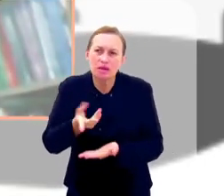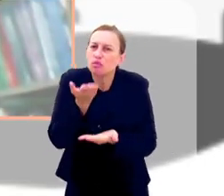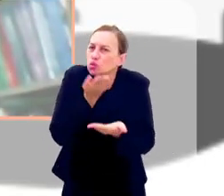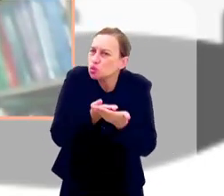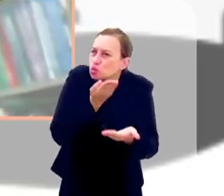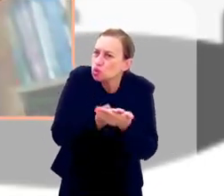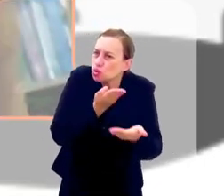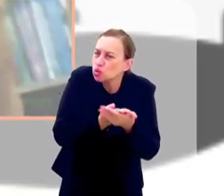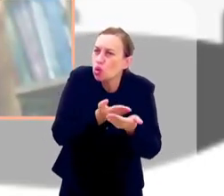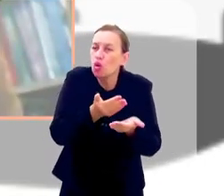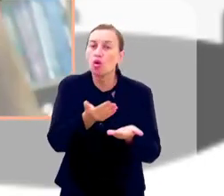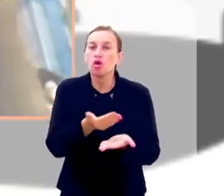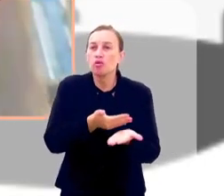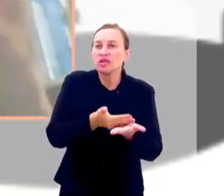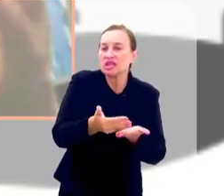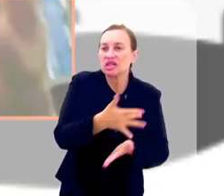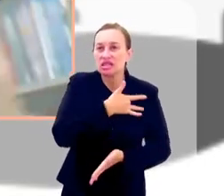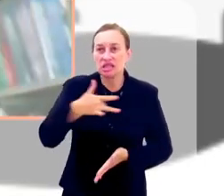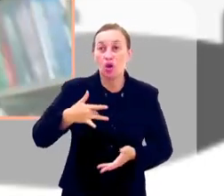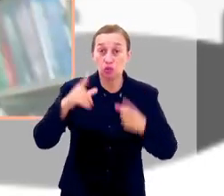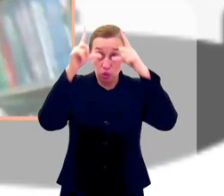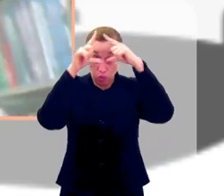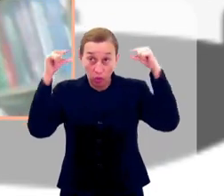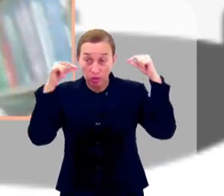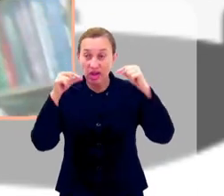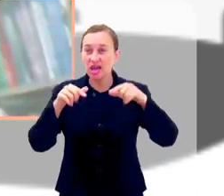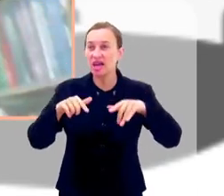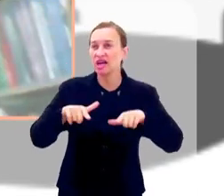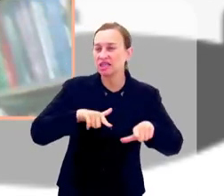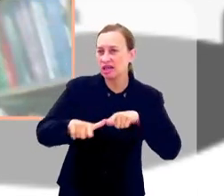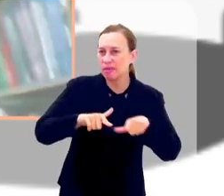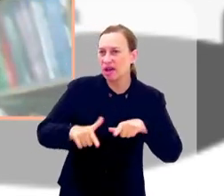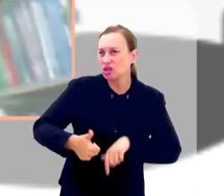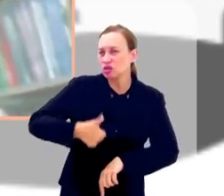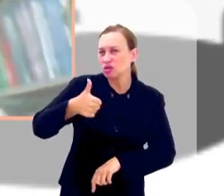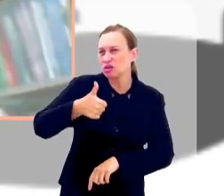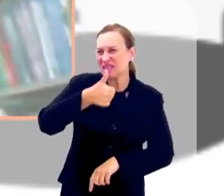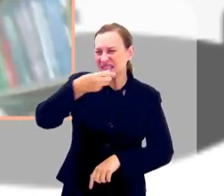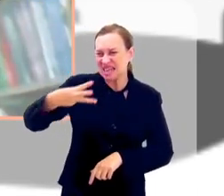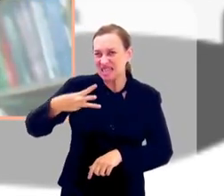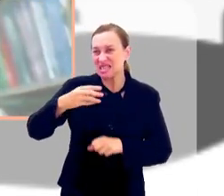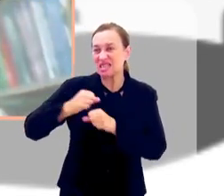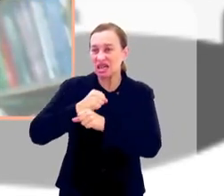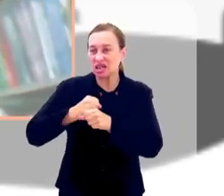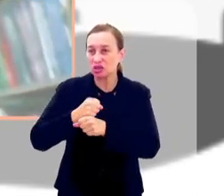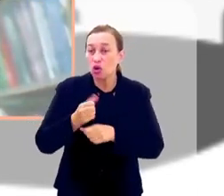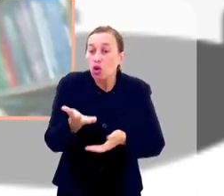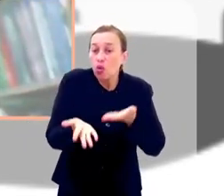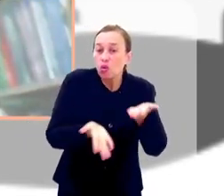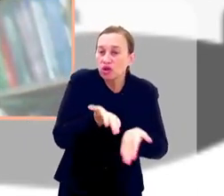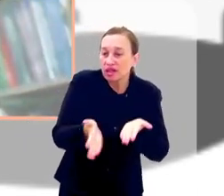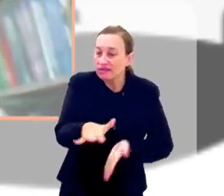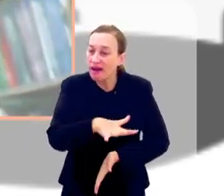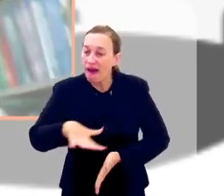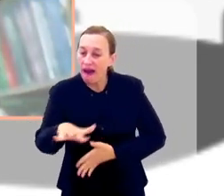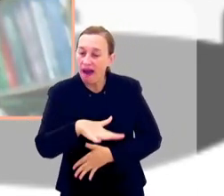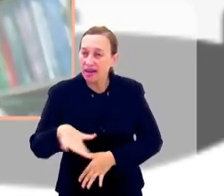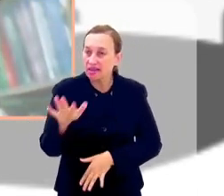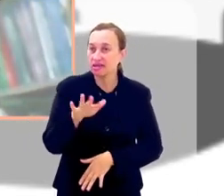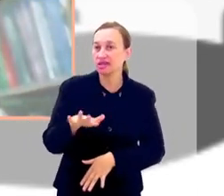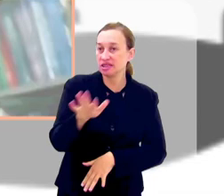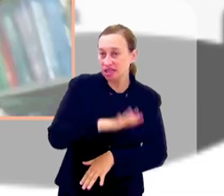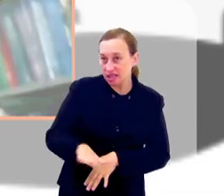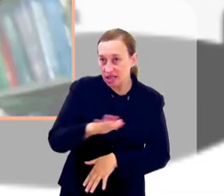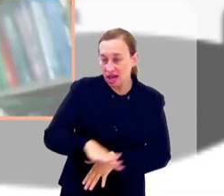estudei, eu comecei na saúde como enfermeira, trabalhei ali nos primeiros 13 anos cuidando de pediatria. Pediatria,